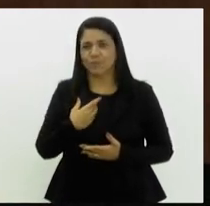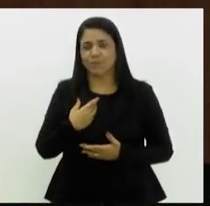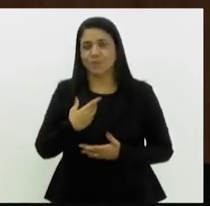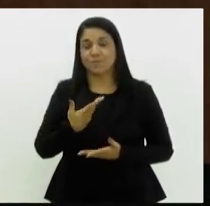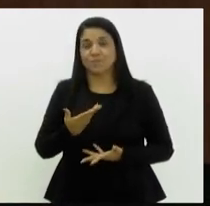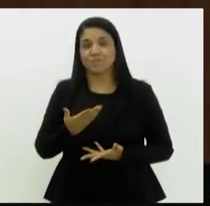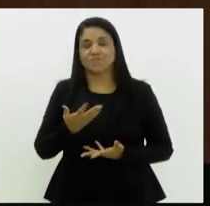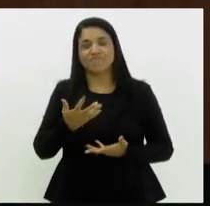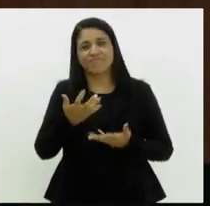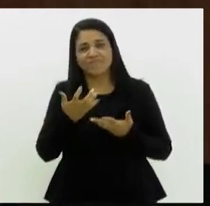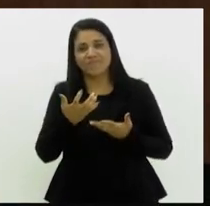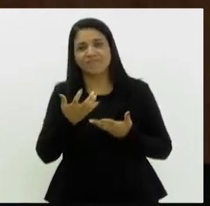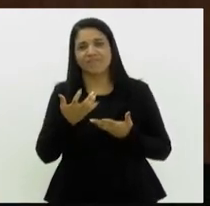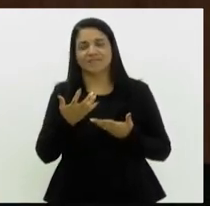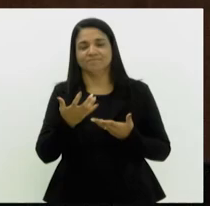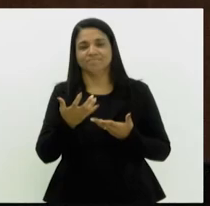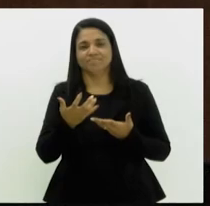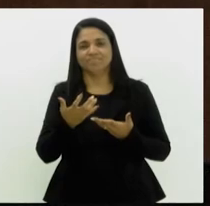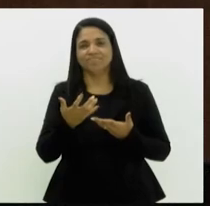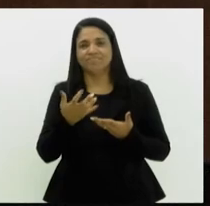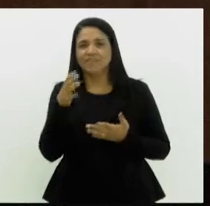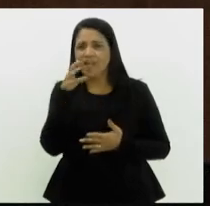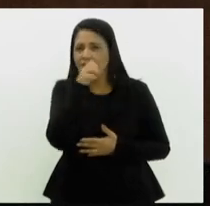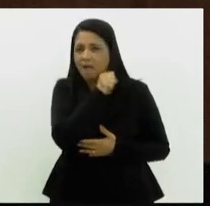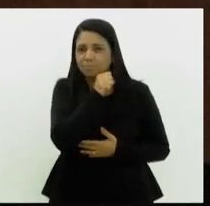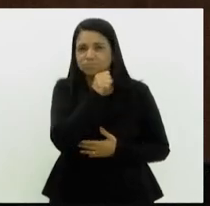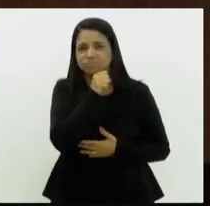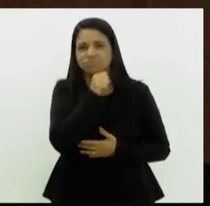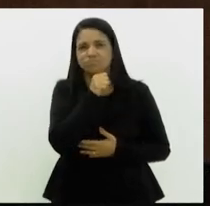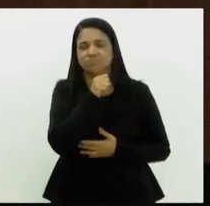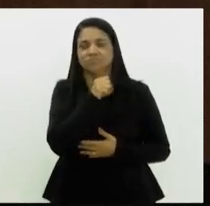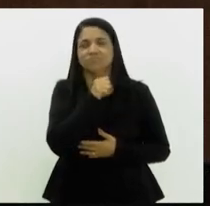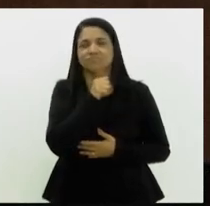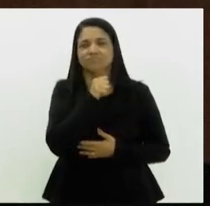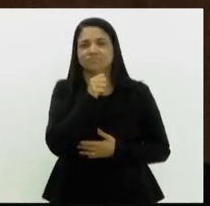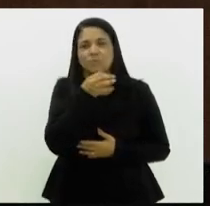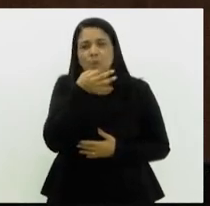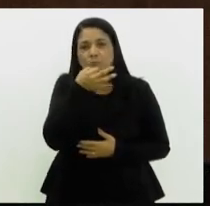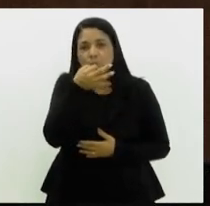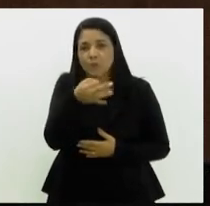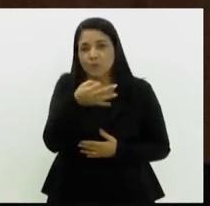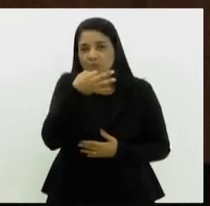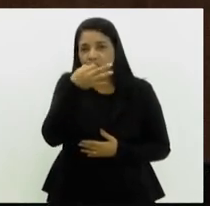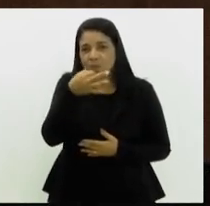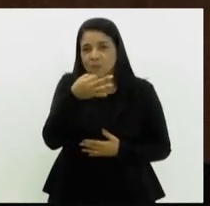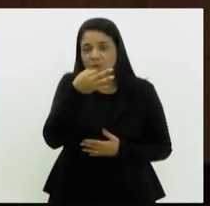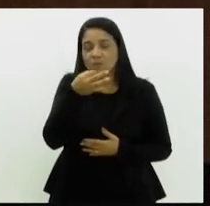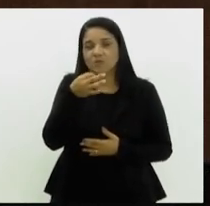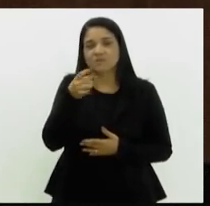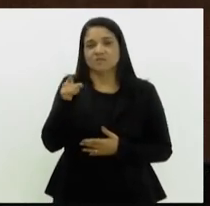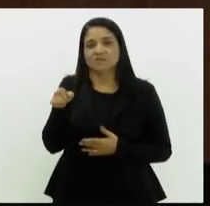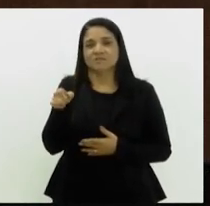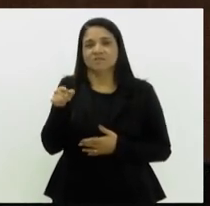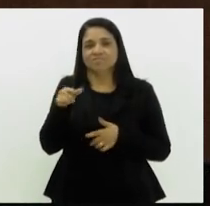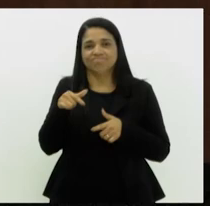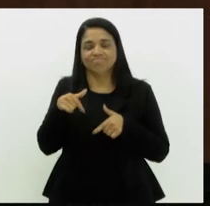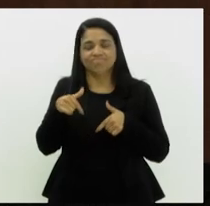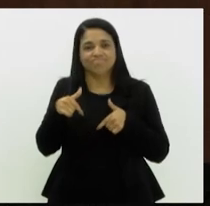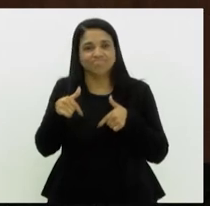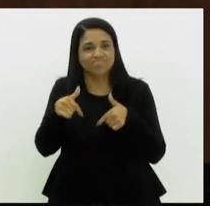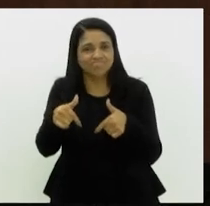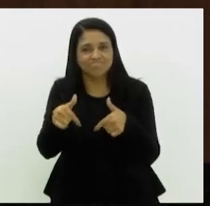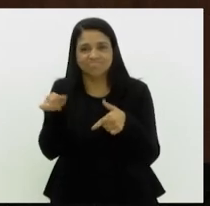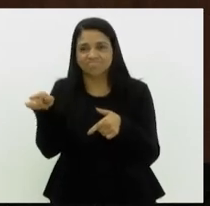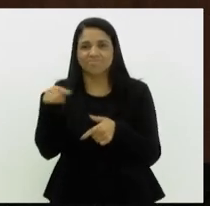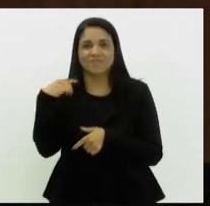Eu queria, muito rapidamente, tecer um brevíssimo comentário sobre a iniciativa da querida